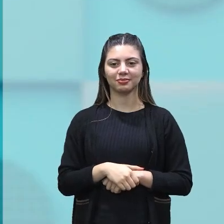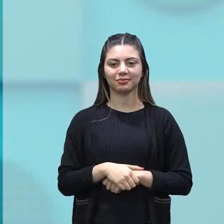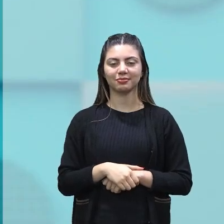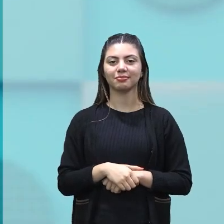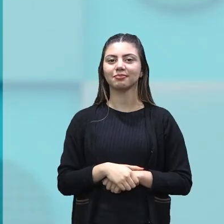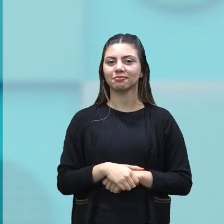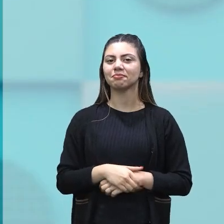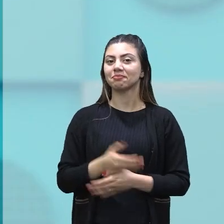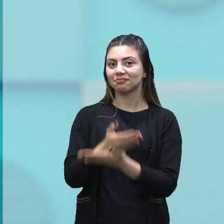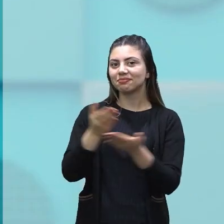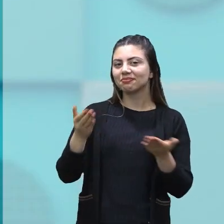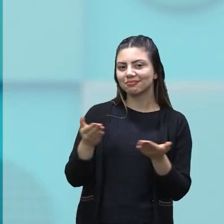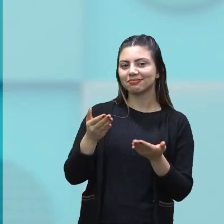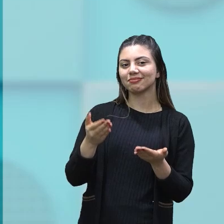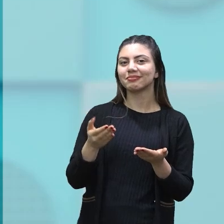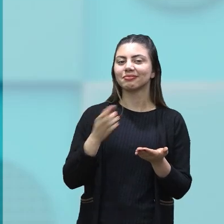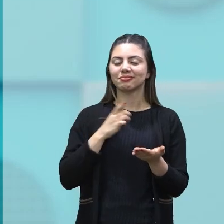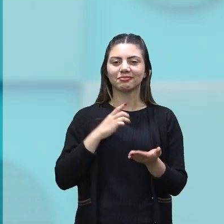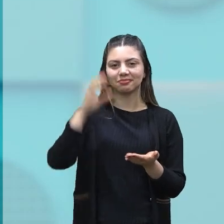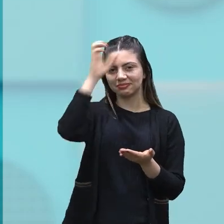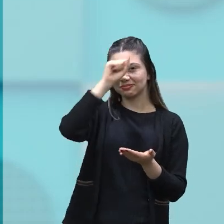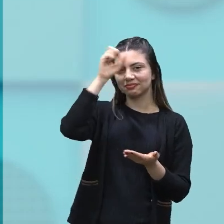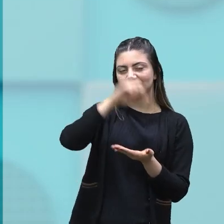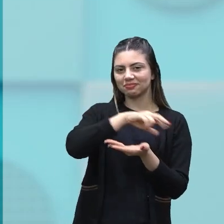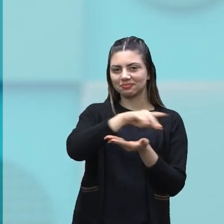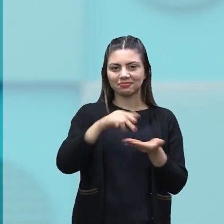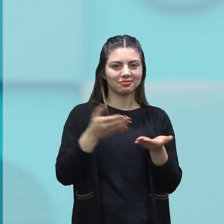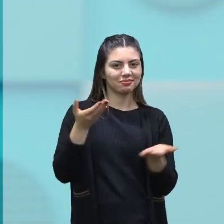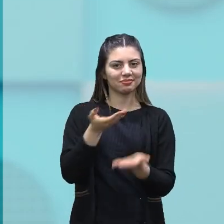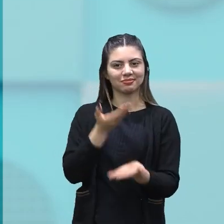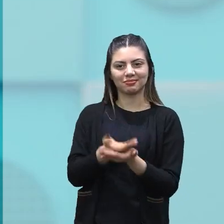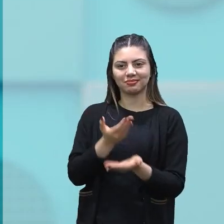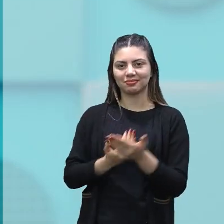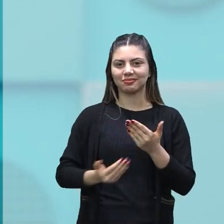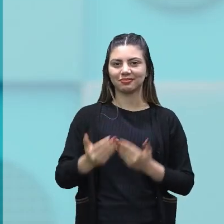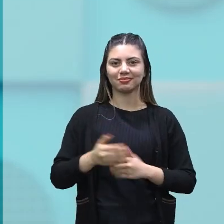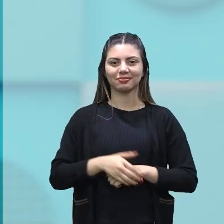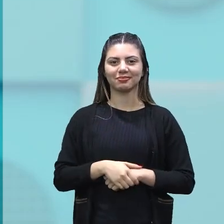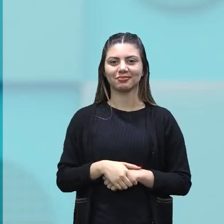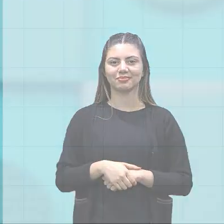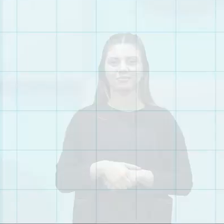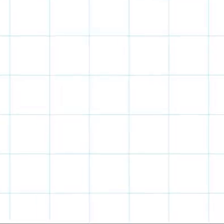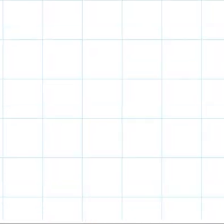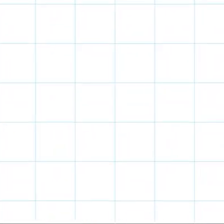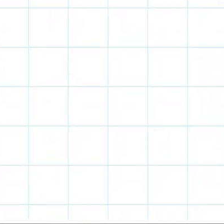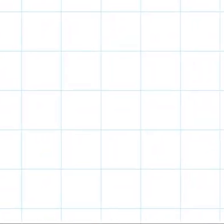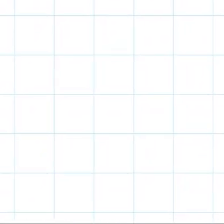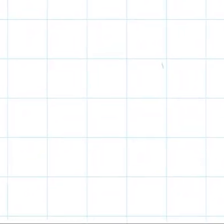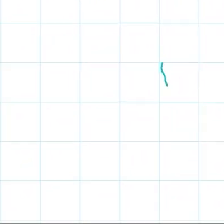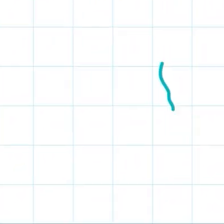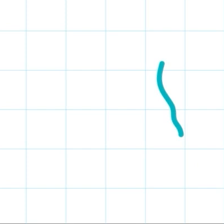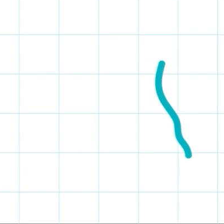Então, tenho certeza que vocês já vão aprender muita coisa na aula de hoje, então vamos começar.